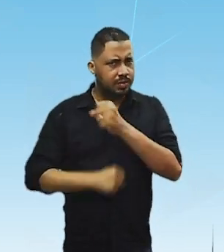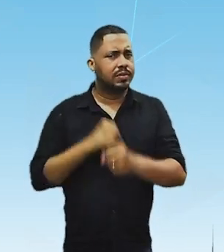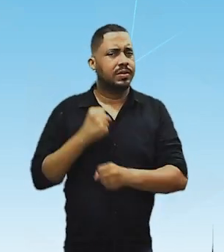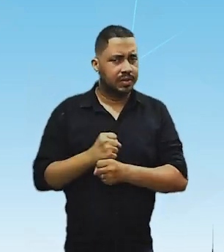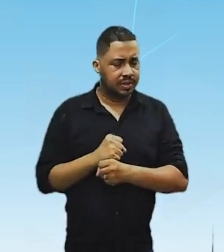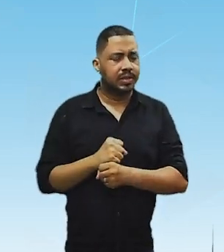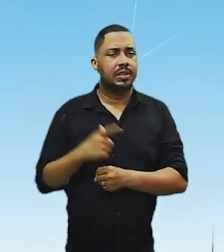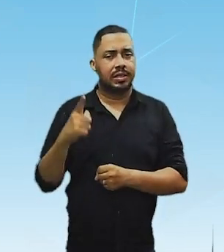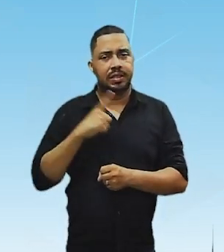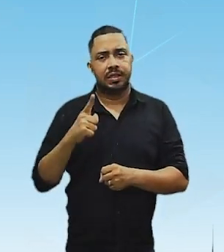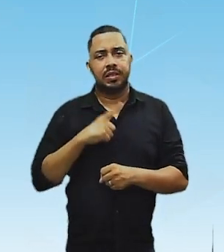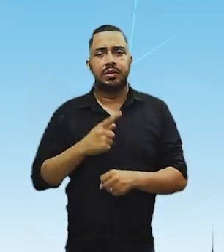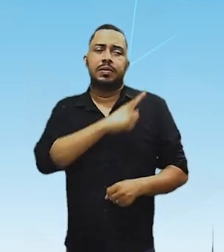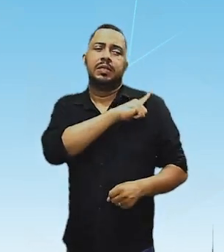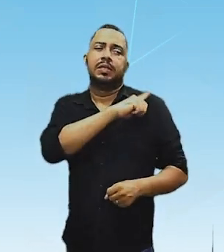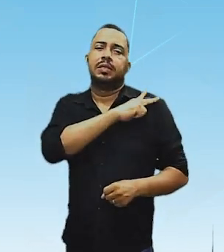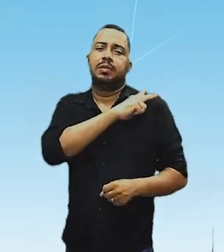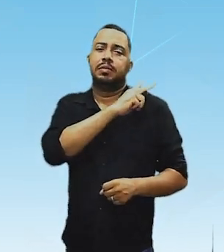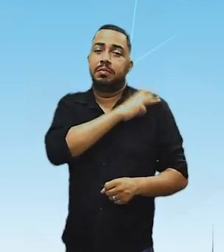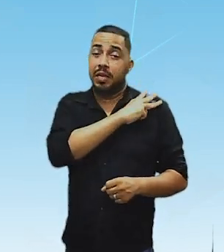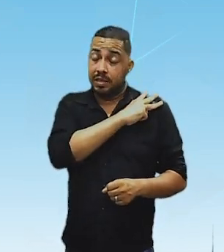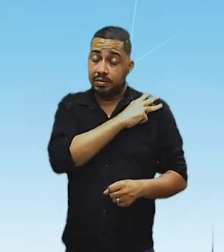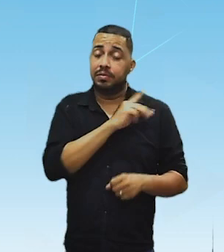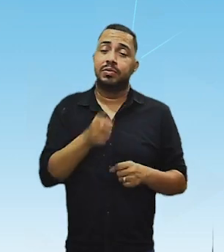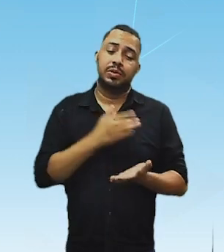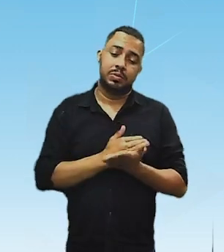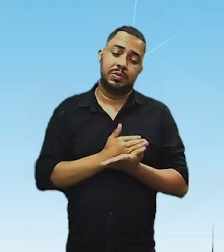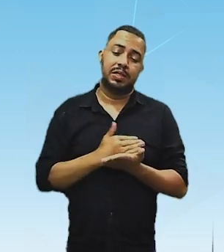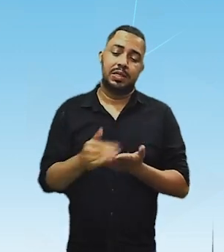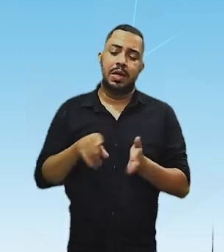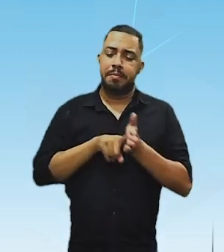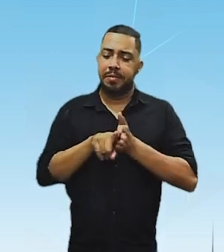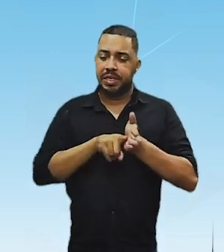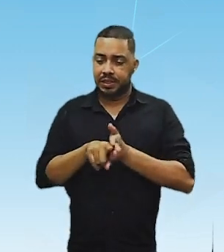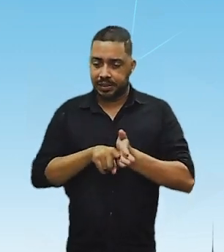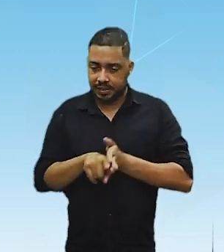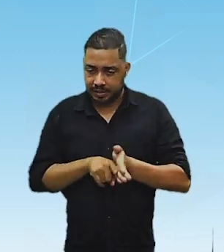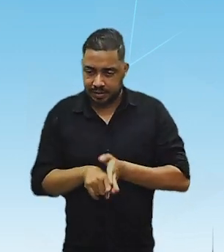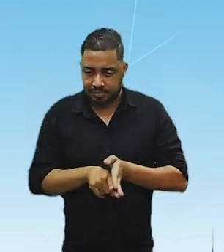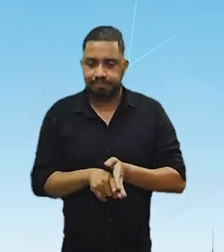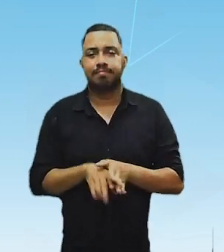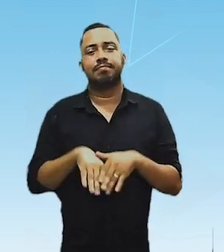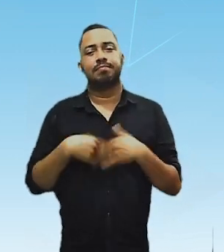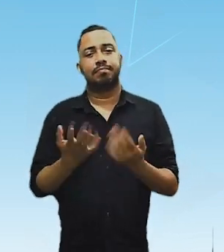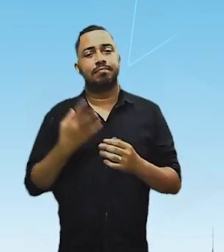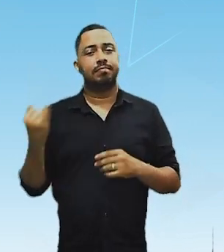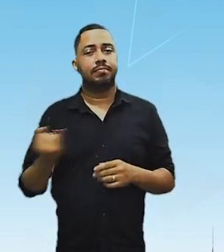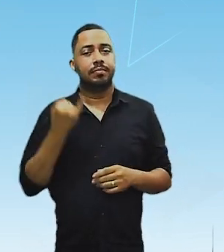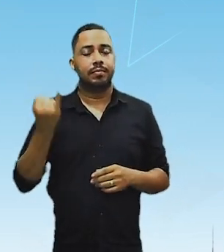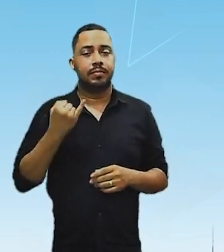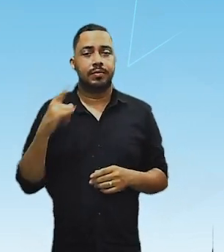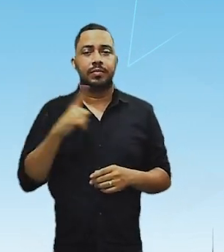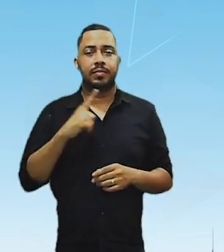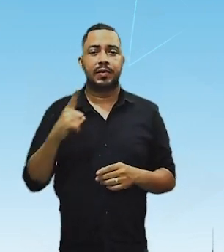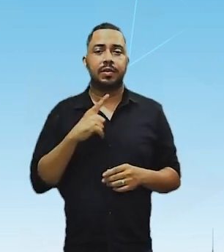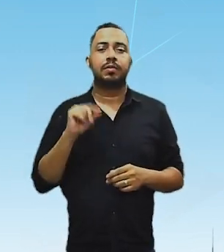ensino médio e que vocês já vão começar justamente a pesquisas. E para isso é importante ter o quê?